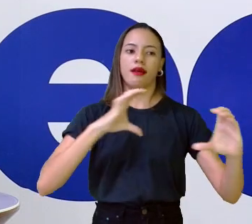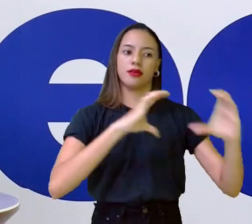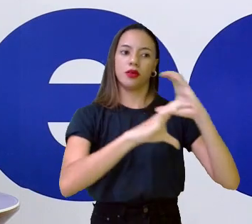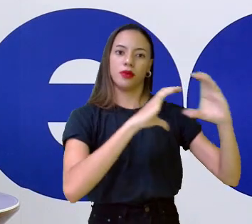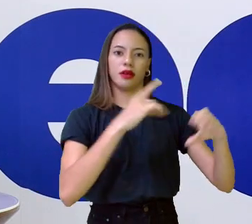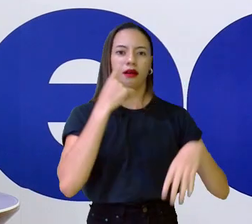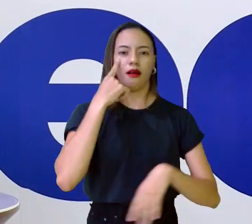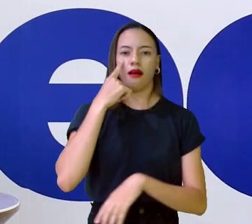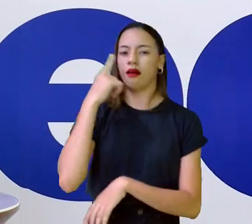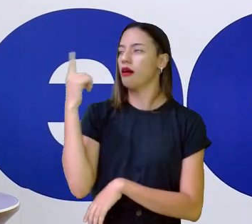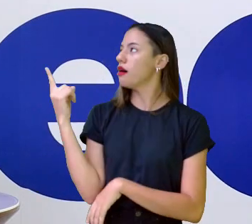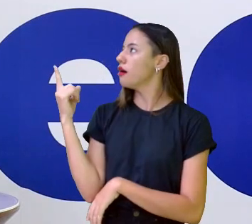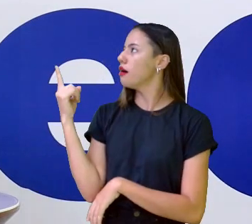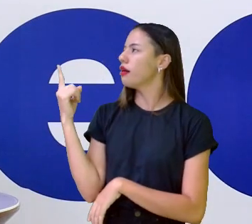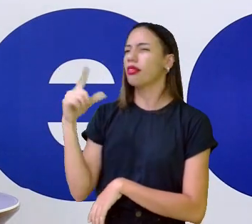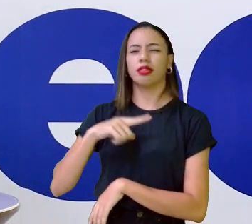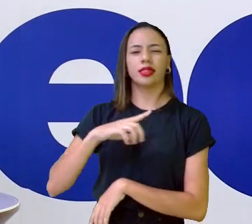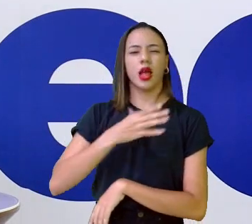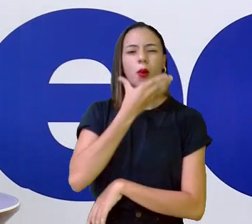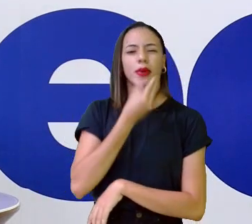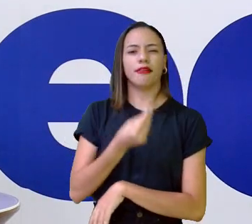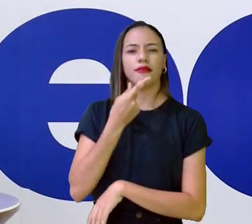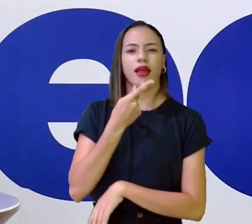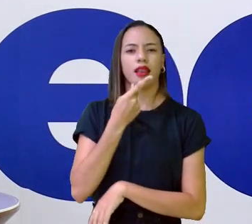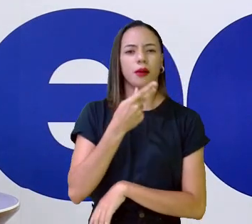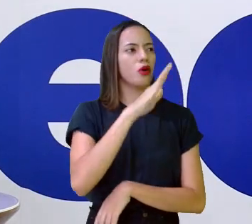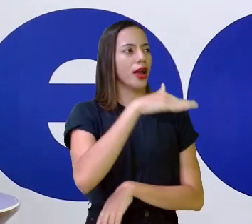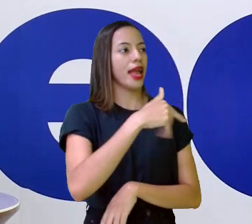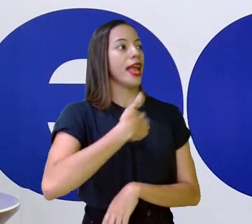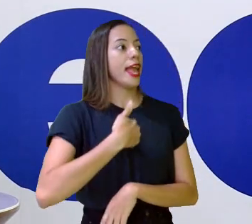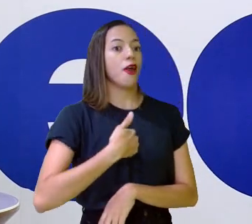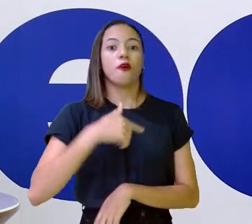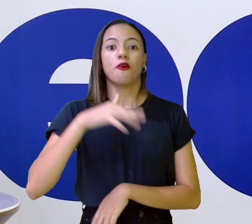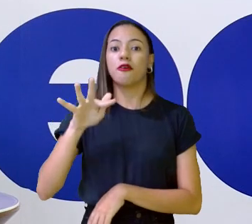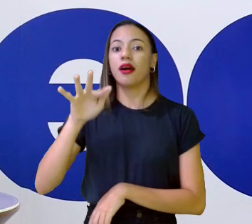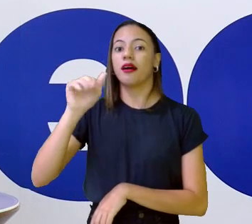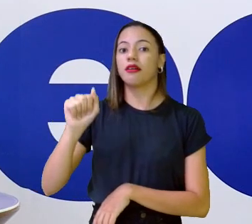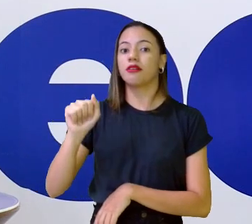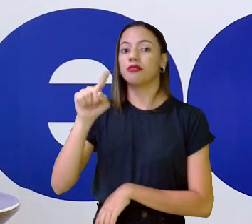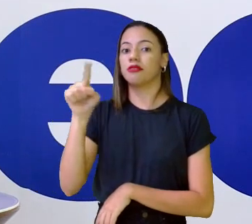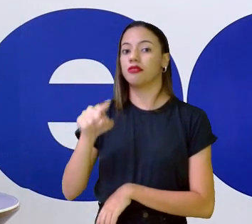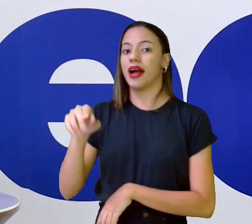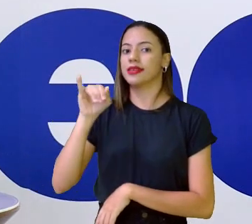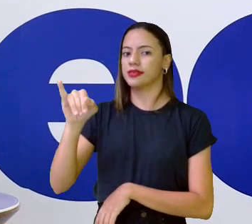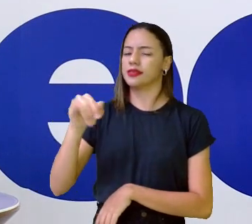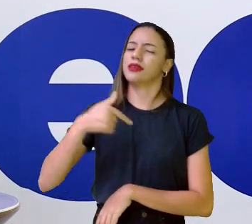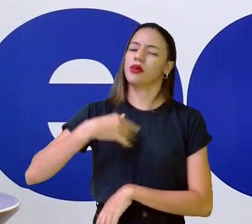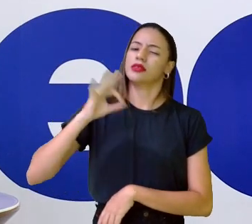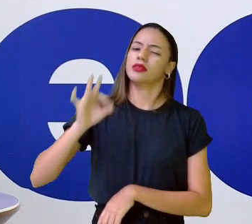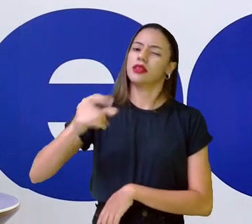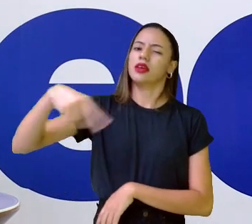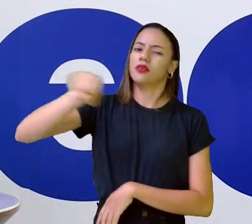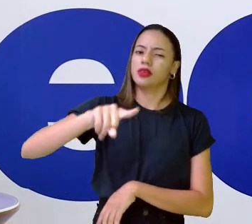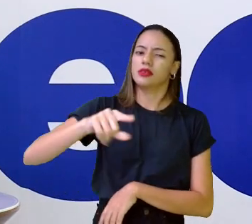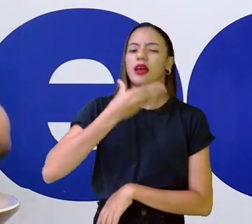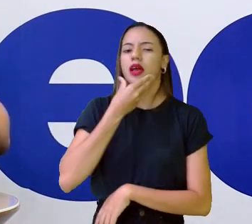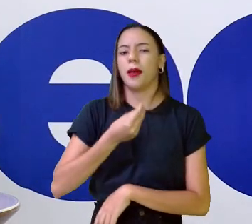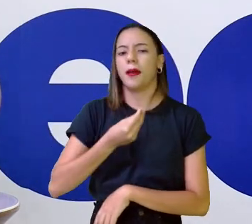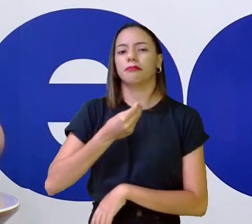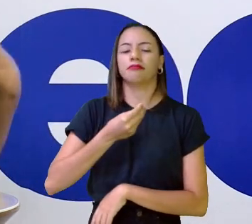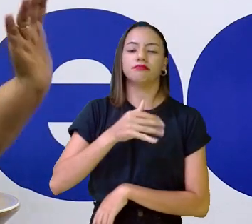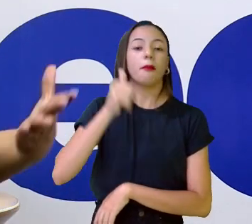vocês estão vendo também um menino dizendo, eu já fazia, mãe. Com certeza Isso. você, mãe, você, vó, já escutou essa frase